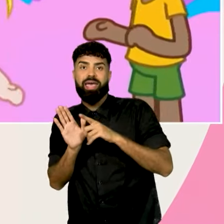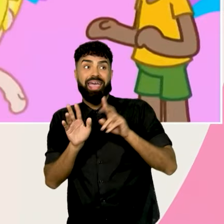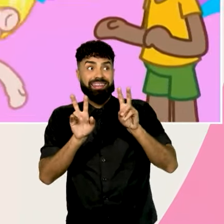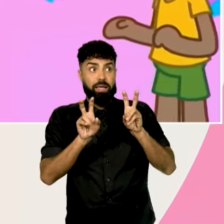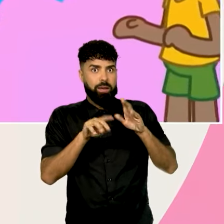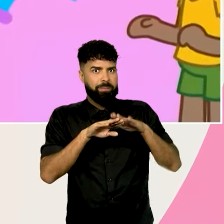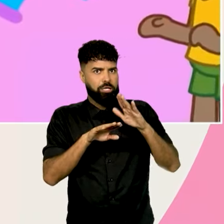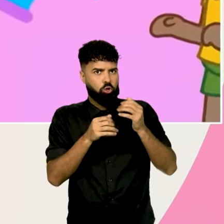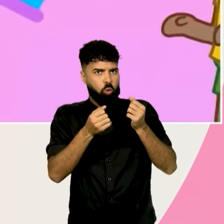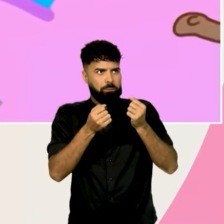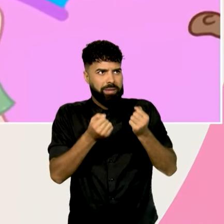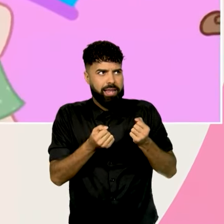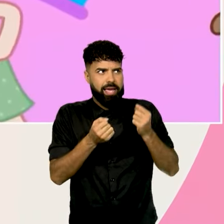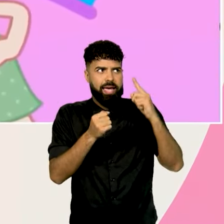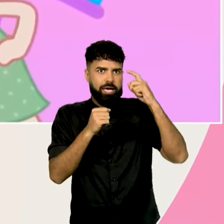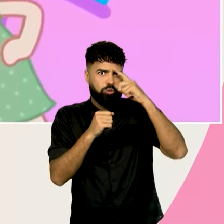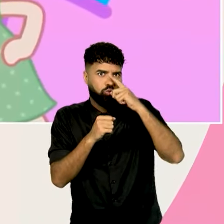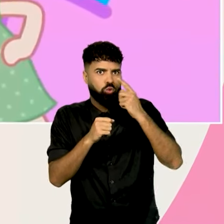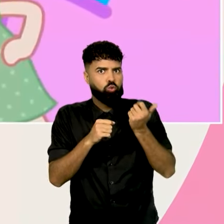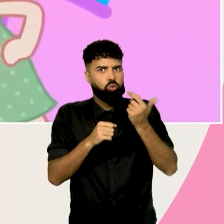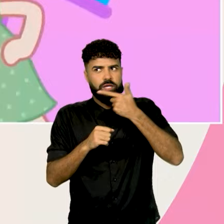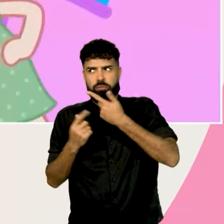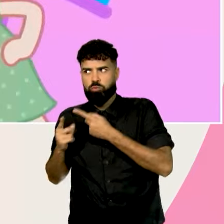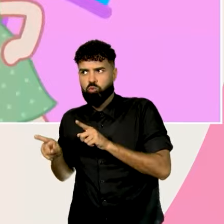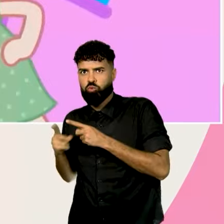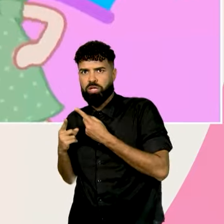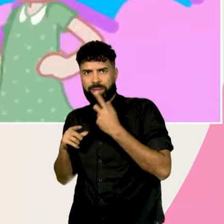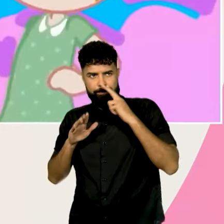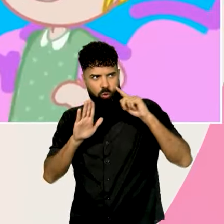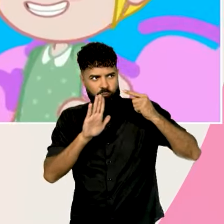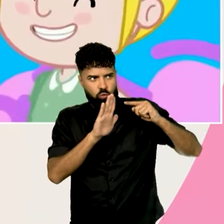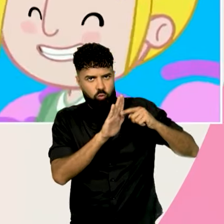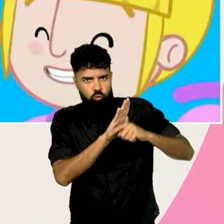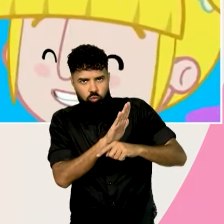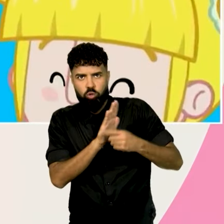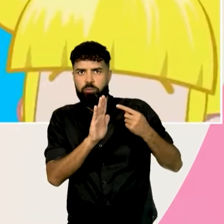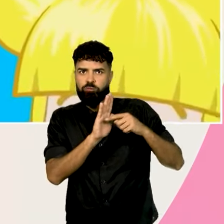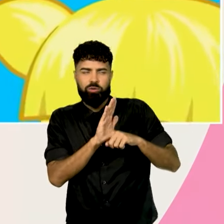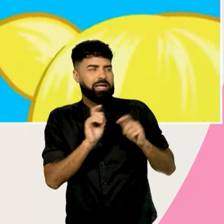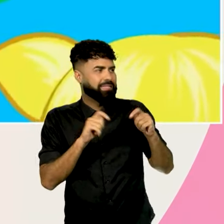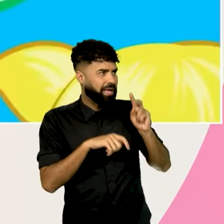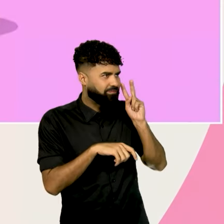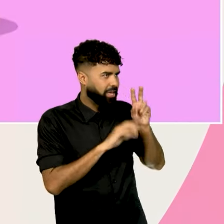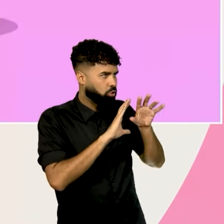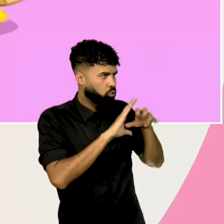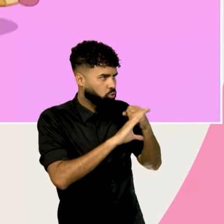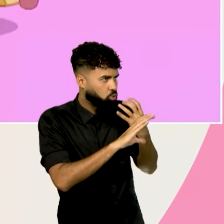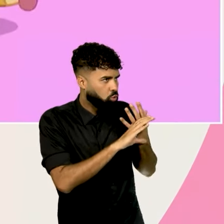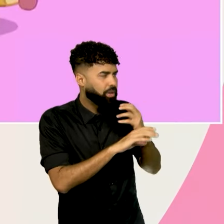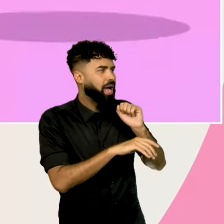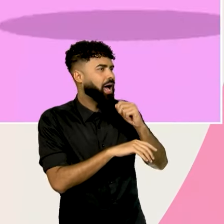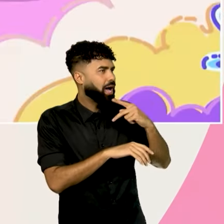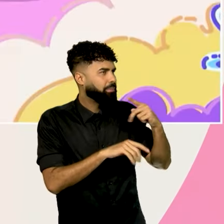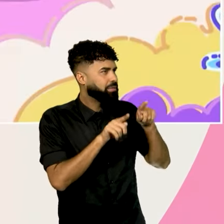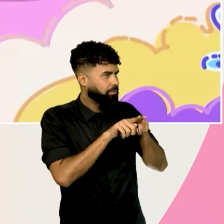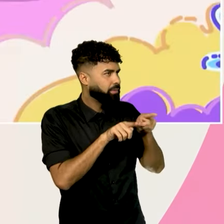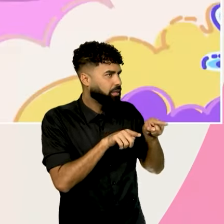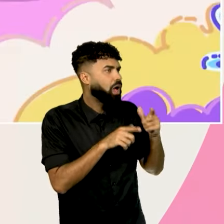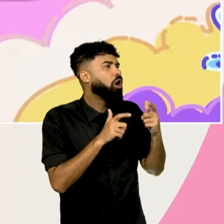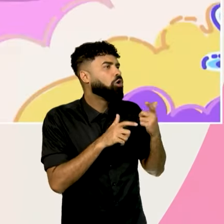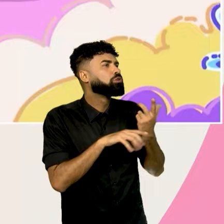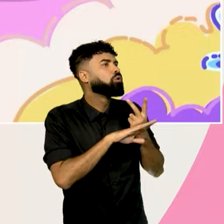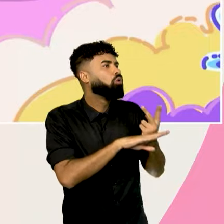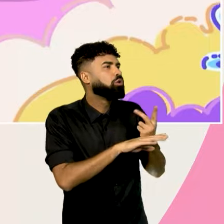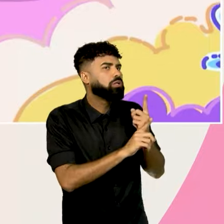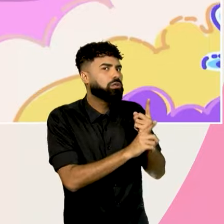complexos até do que nas músicas, né? Porque aí, como trazemos que a legal, fala... mas isso é legal. A gente vê no YouTube e vê em aplicativos, a gente, também? A gente tem ela